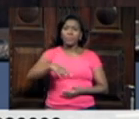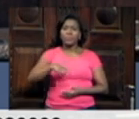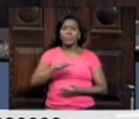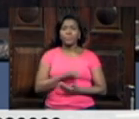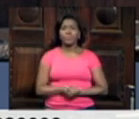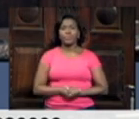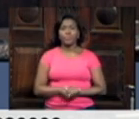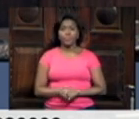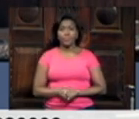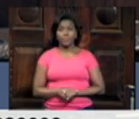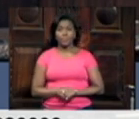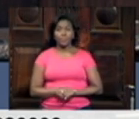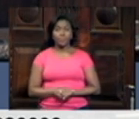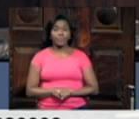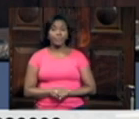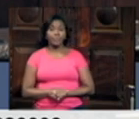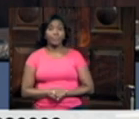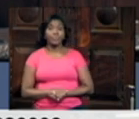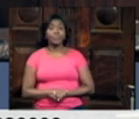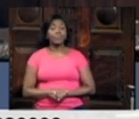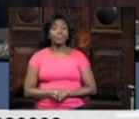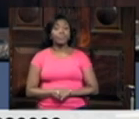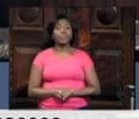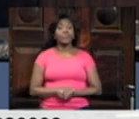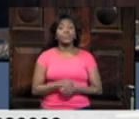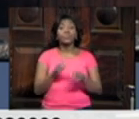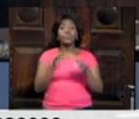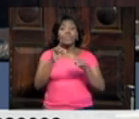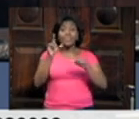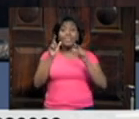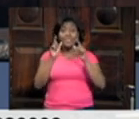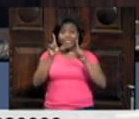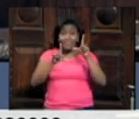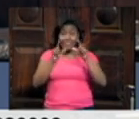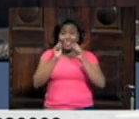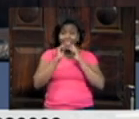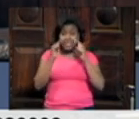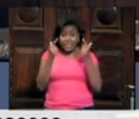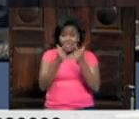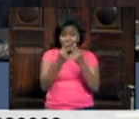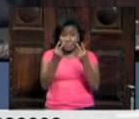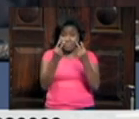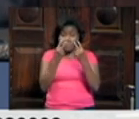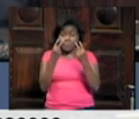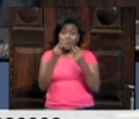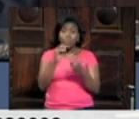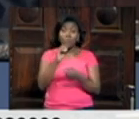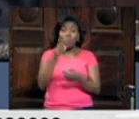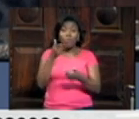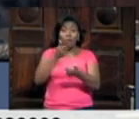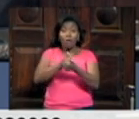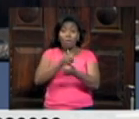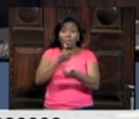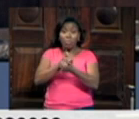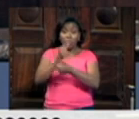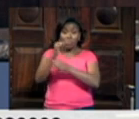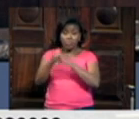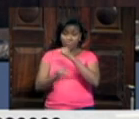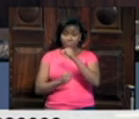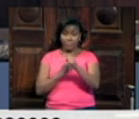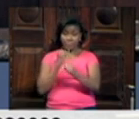galeria, aqueles que nos assistem pela TV Alerj e aqueles que nos acompanham pelas redes